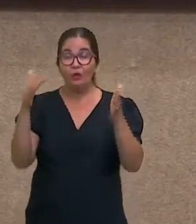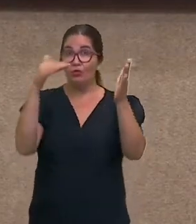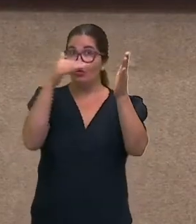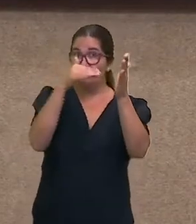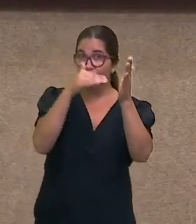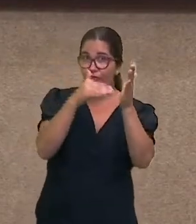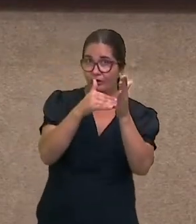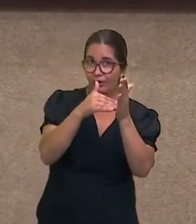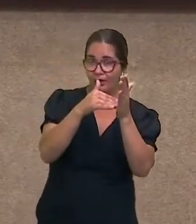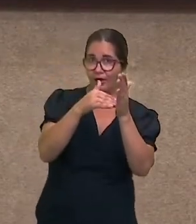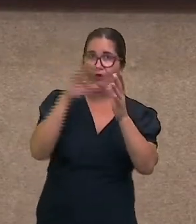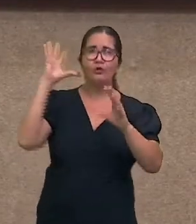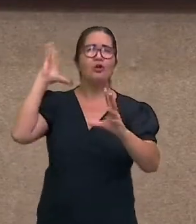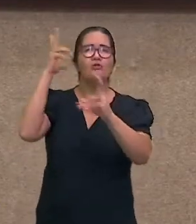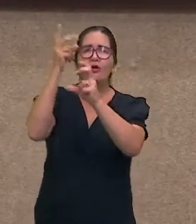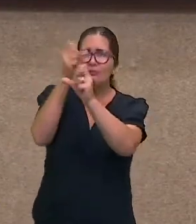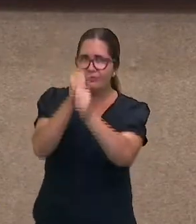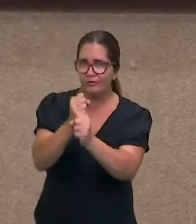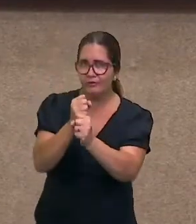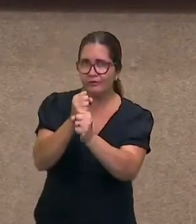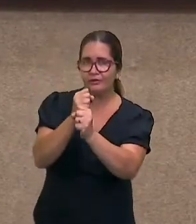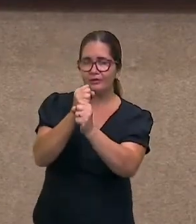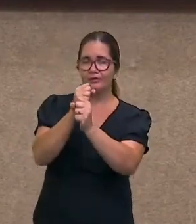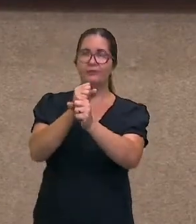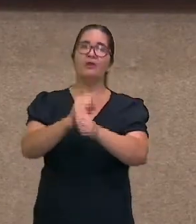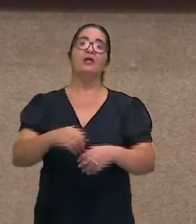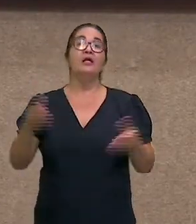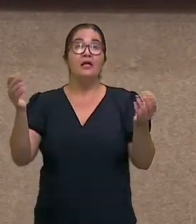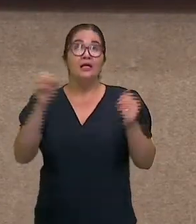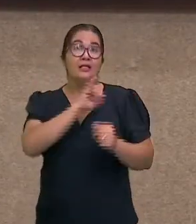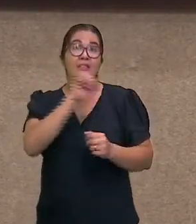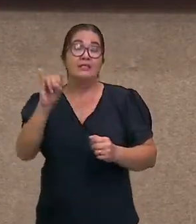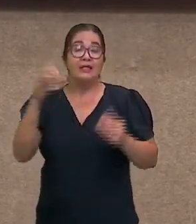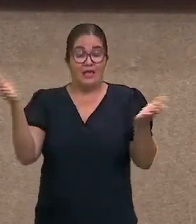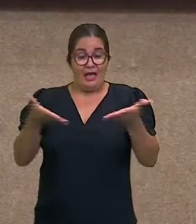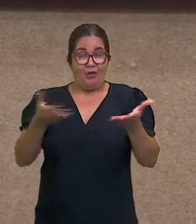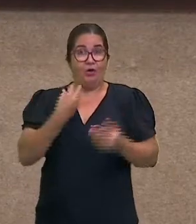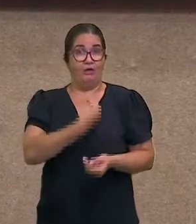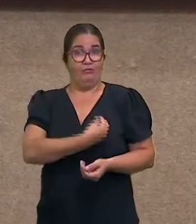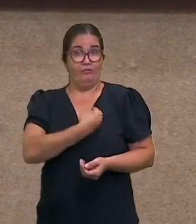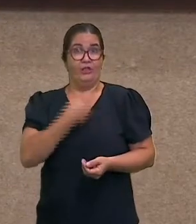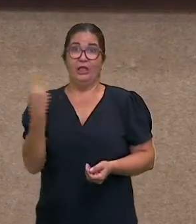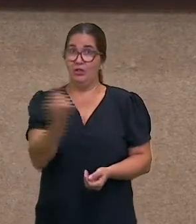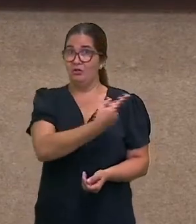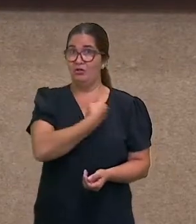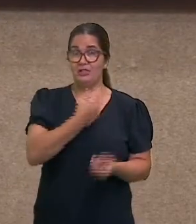vamos remeter esta resposta se vivemos ou não nos dias atuais.